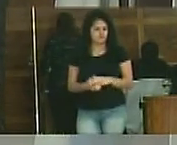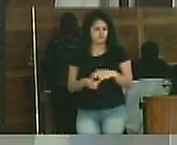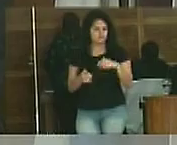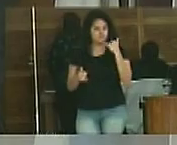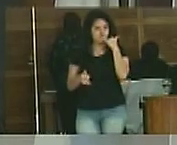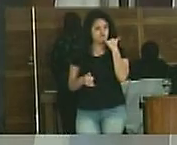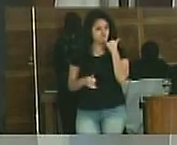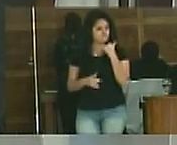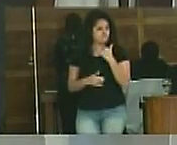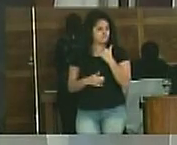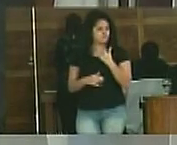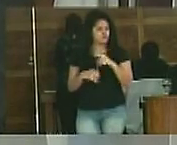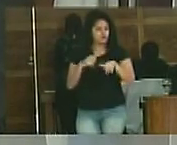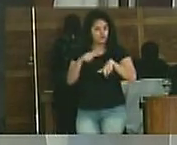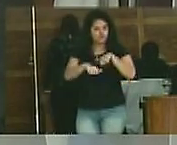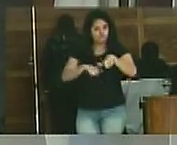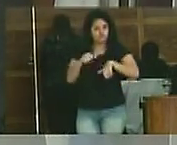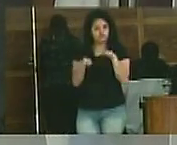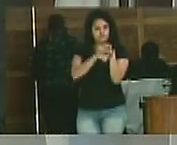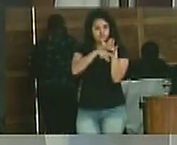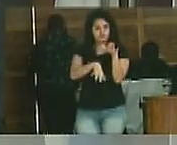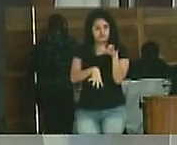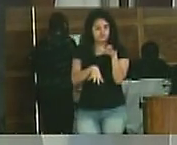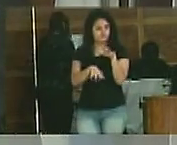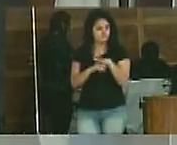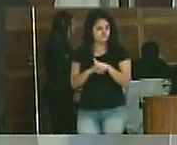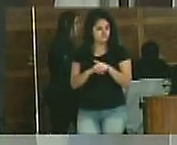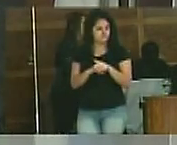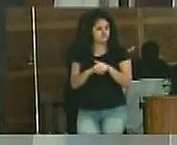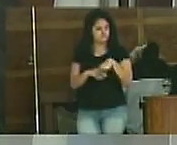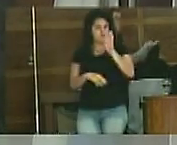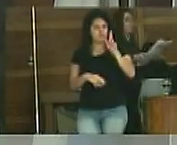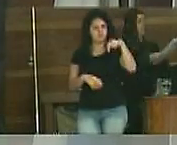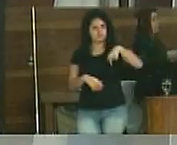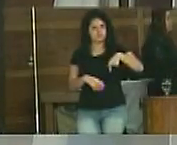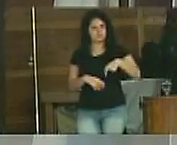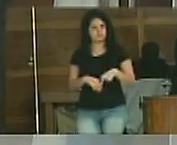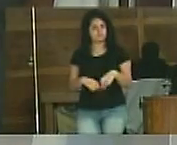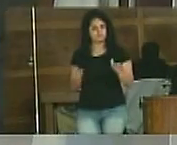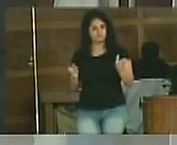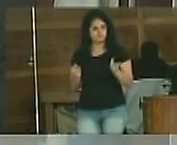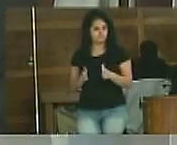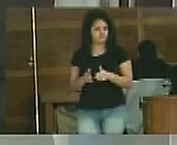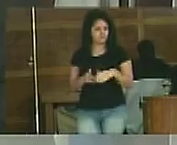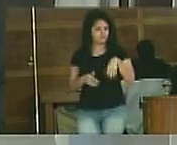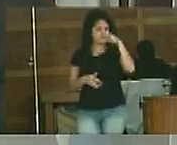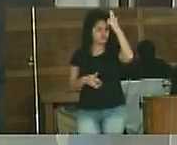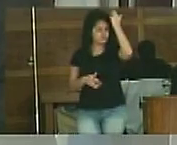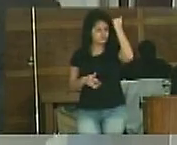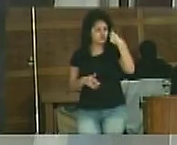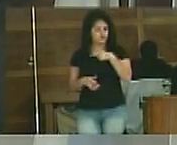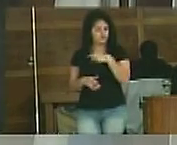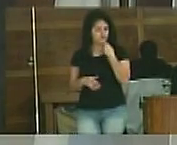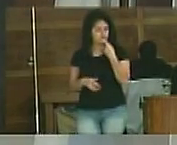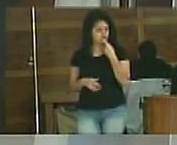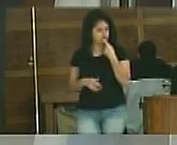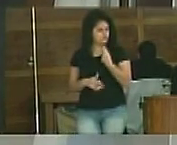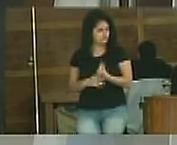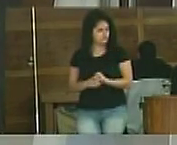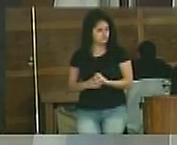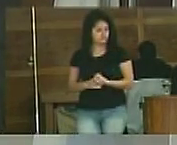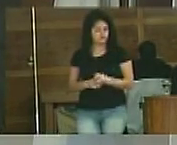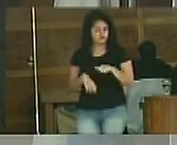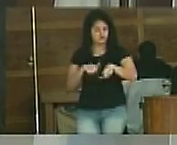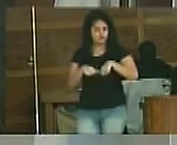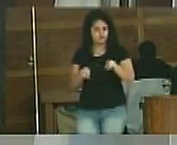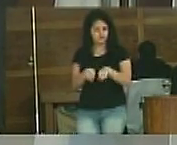Indicação, troca de lâmpada na rua J. Jaime, bairro Banqueiro. Aí pede o Marquinhos Coelho, que ele vai ficar escada e troca.